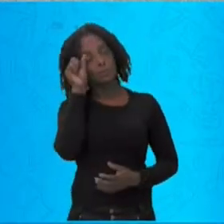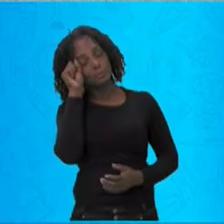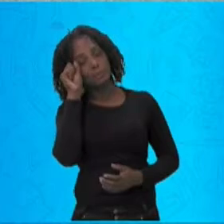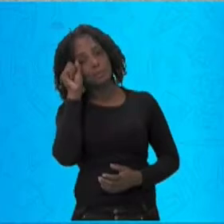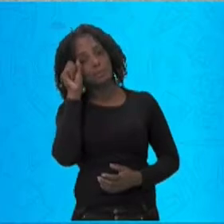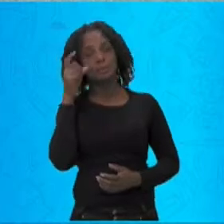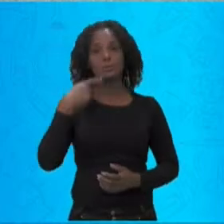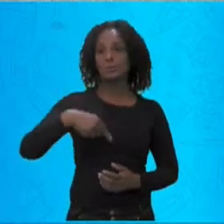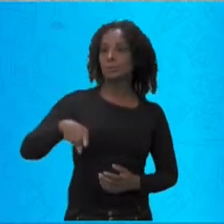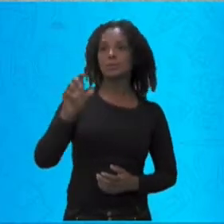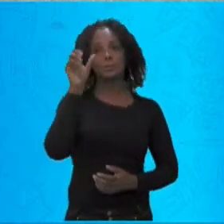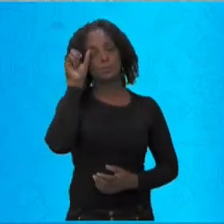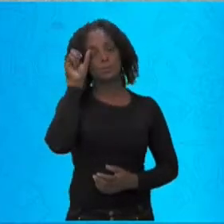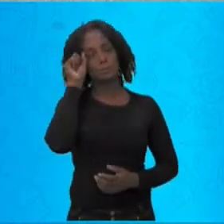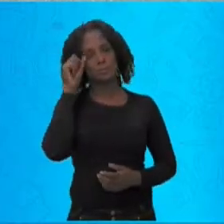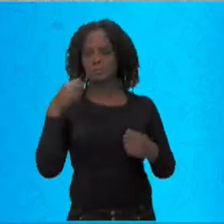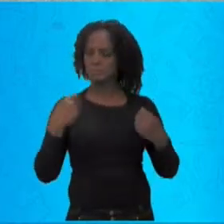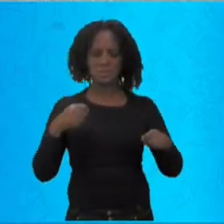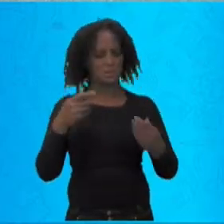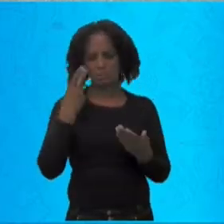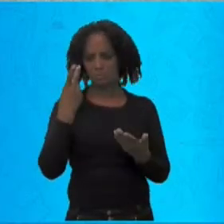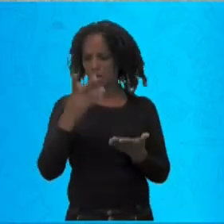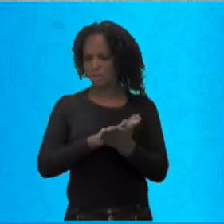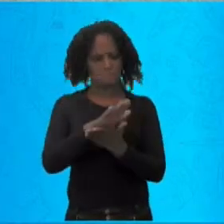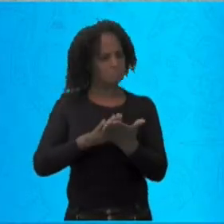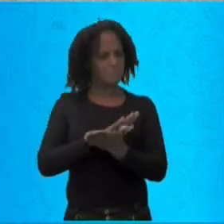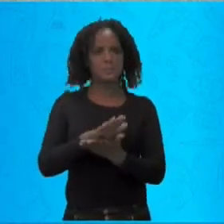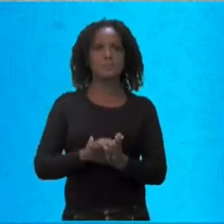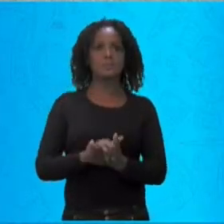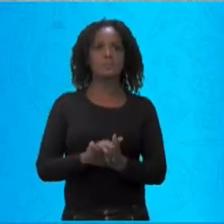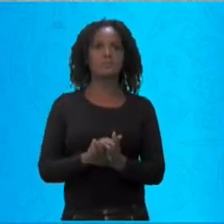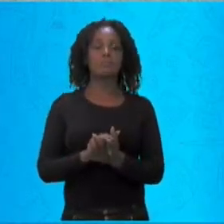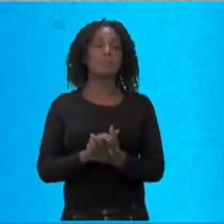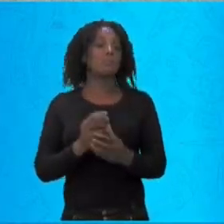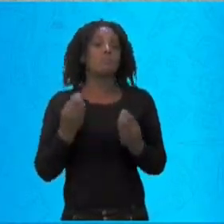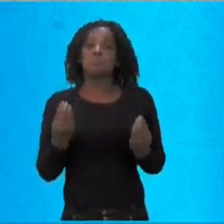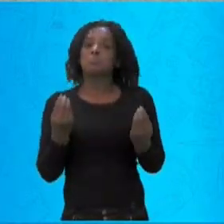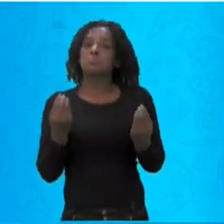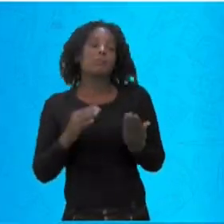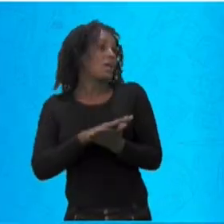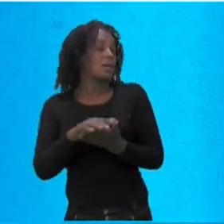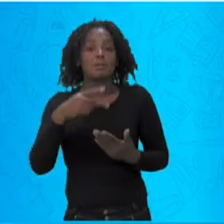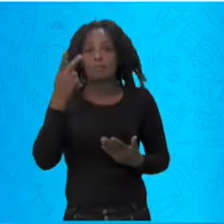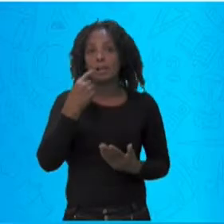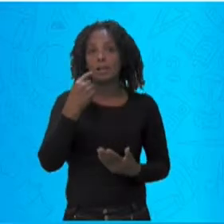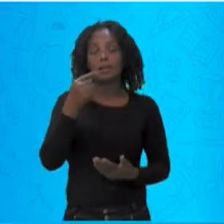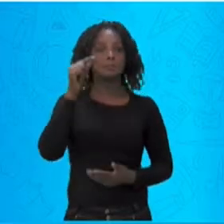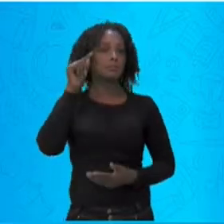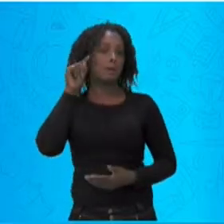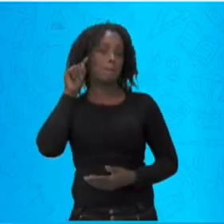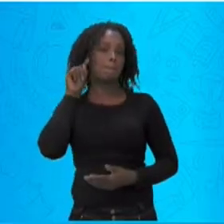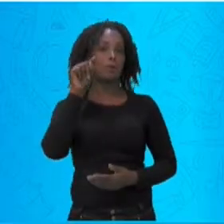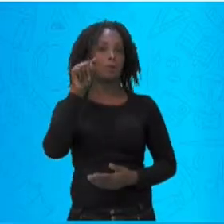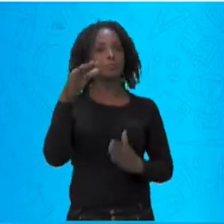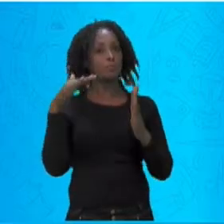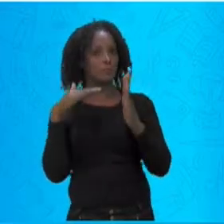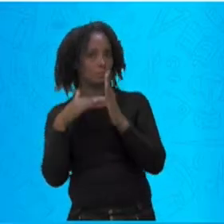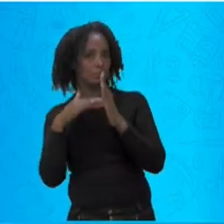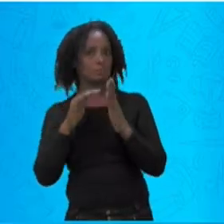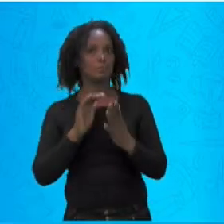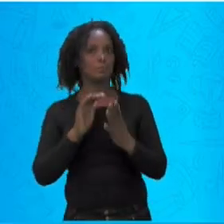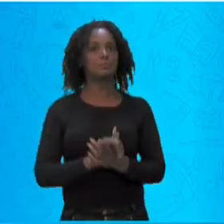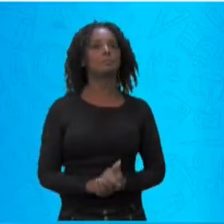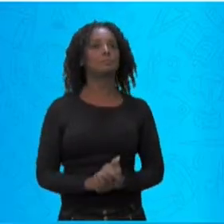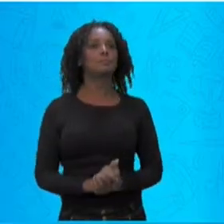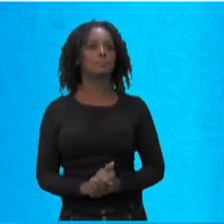indo dormir. Não preciso falar mais nada. Quando não tenho mais nada para falar, coloco o ponto final.